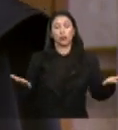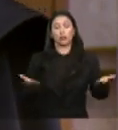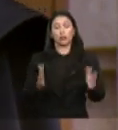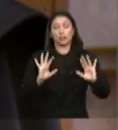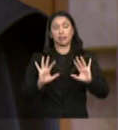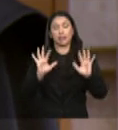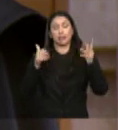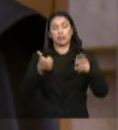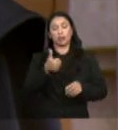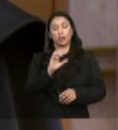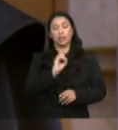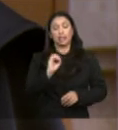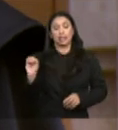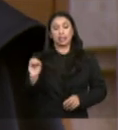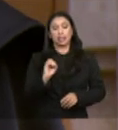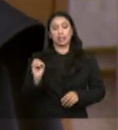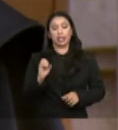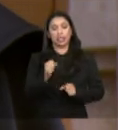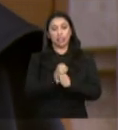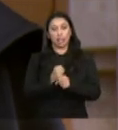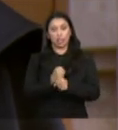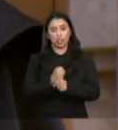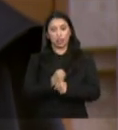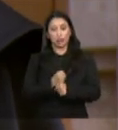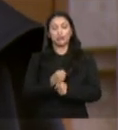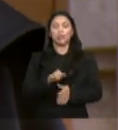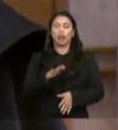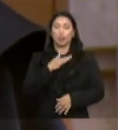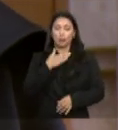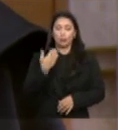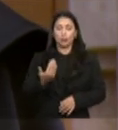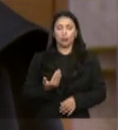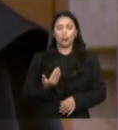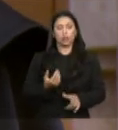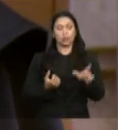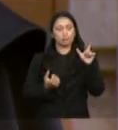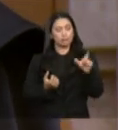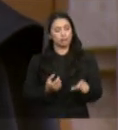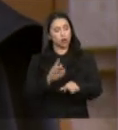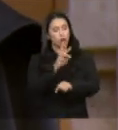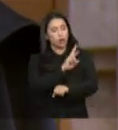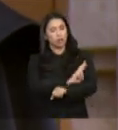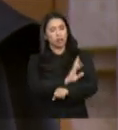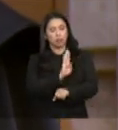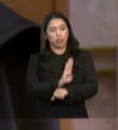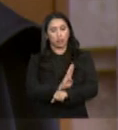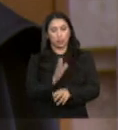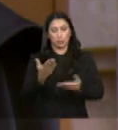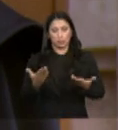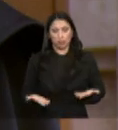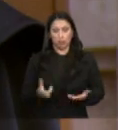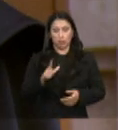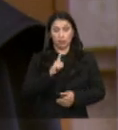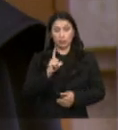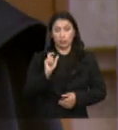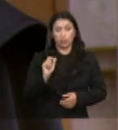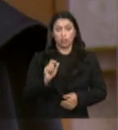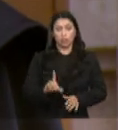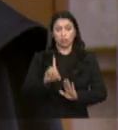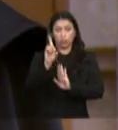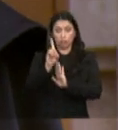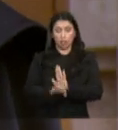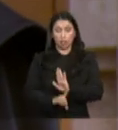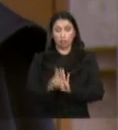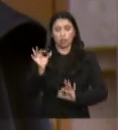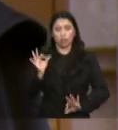da passagem do personagem cuja vida foi totalmente devotada causa do direito e da justiça e